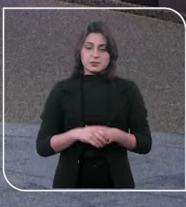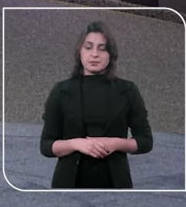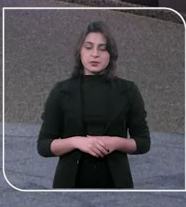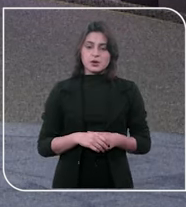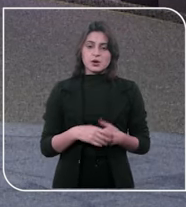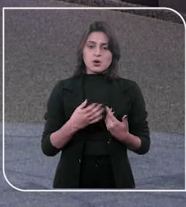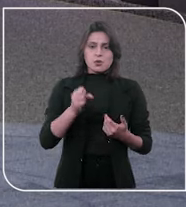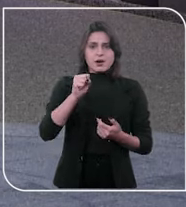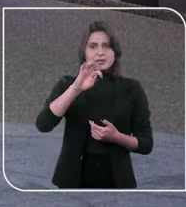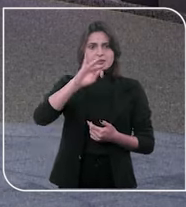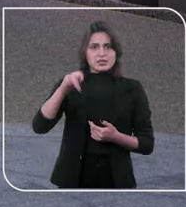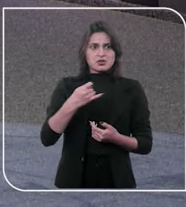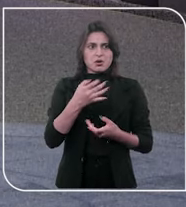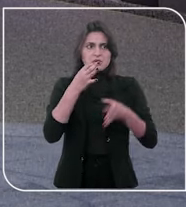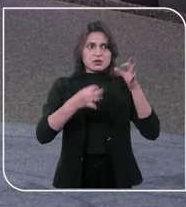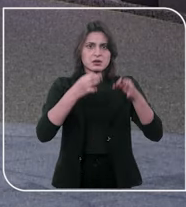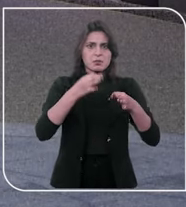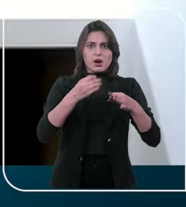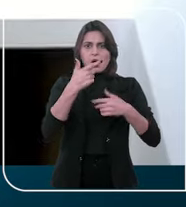Maiara, começando por você.